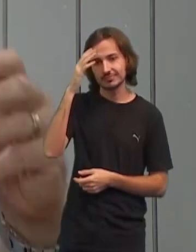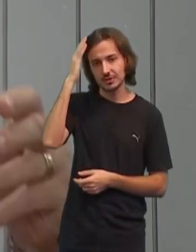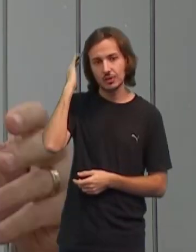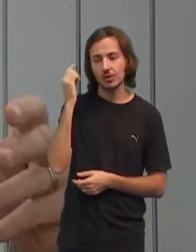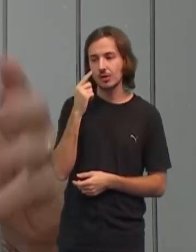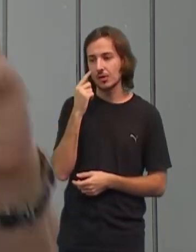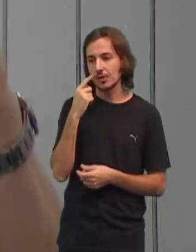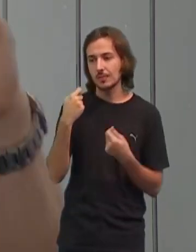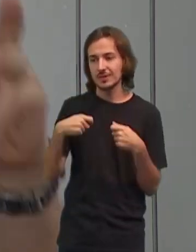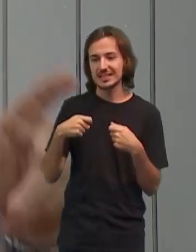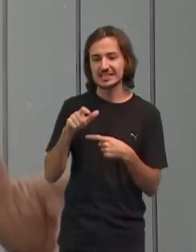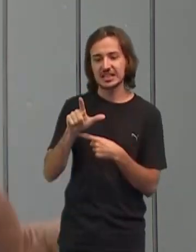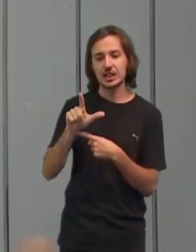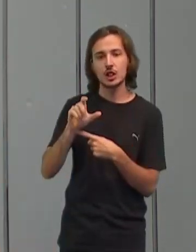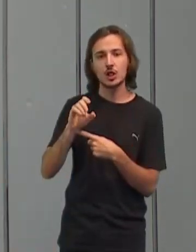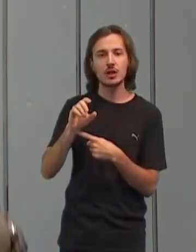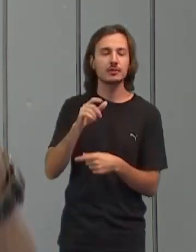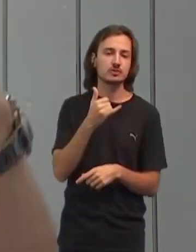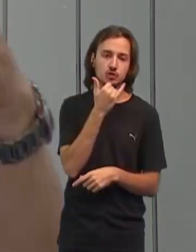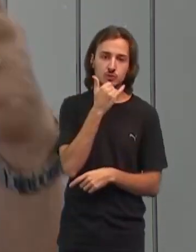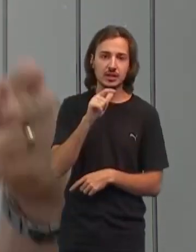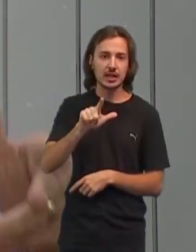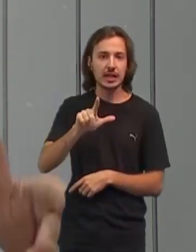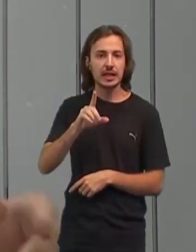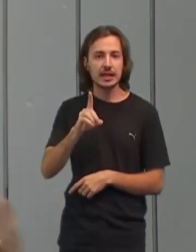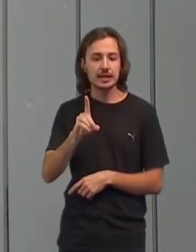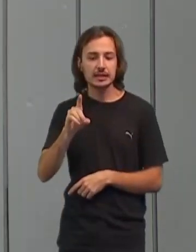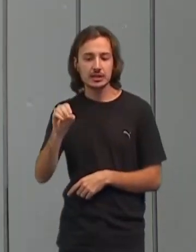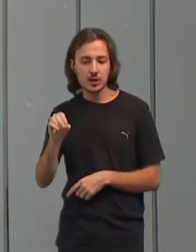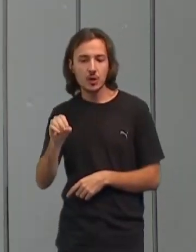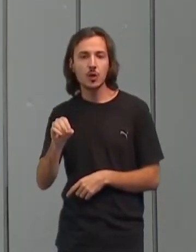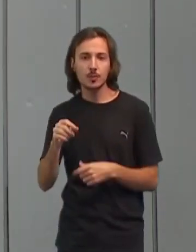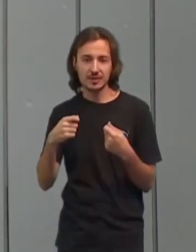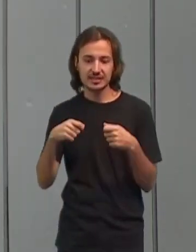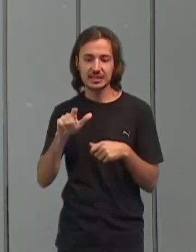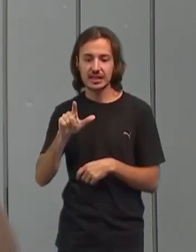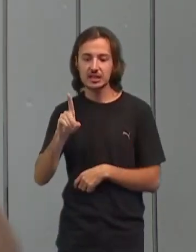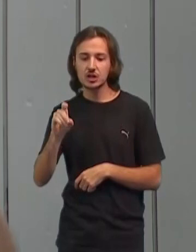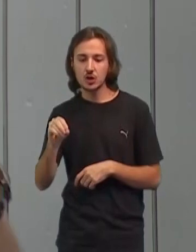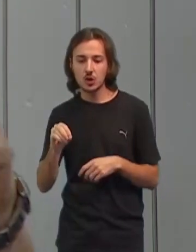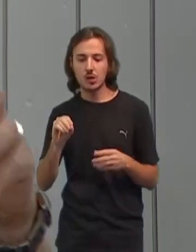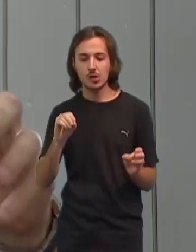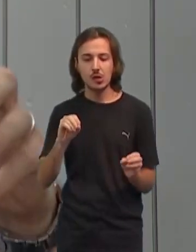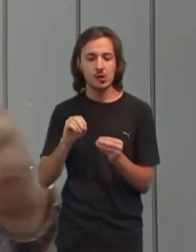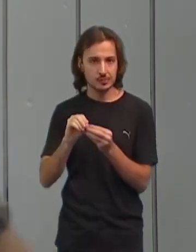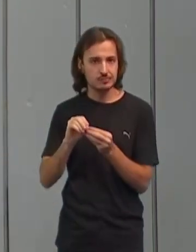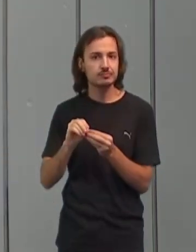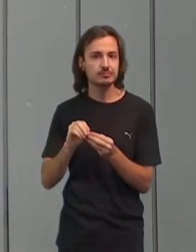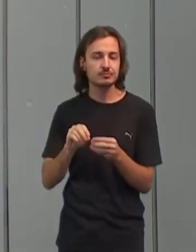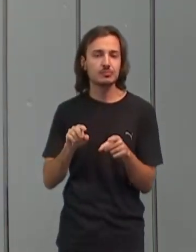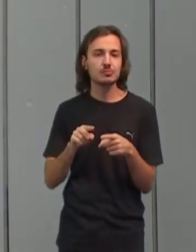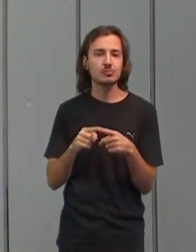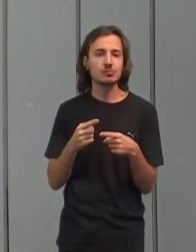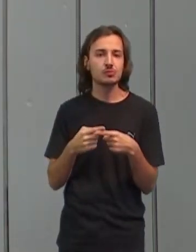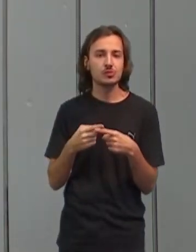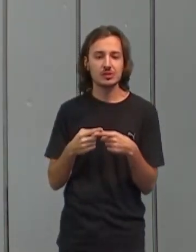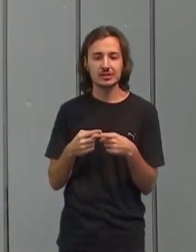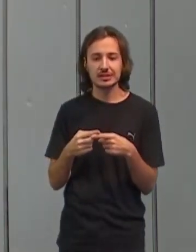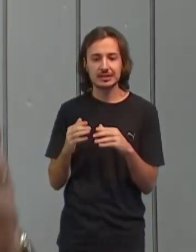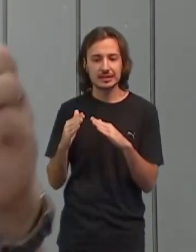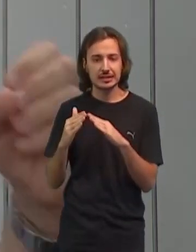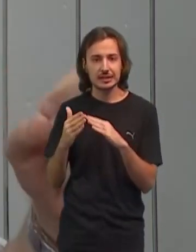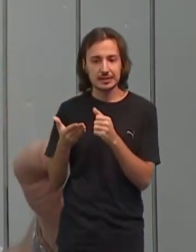na LOA, aliás, na LDO, colocar na LOA depois, porque cada unidade básica de